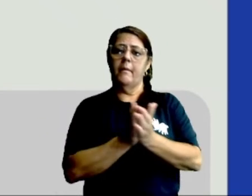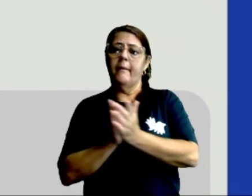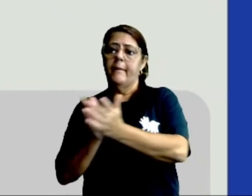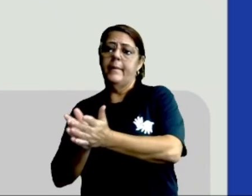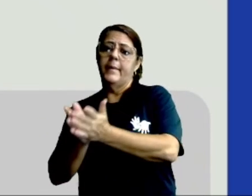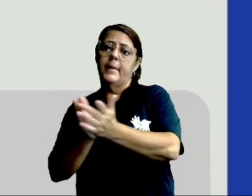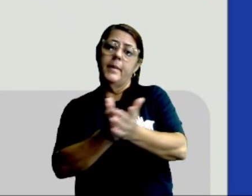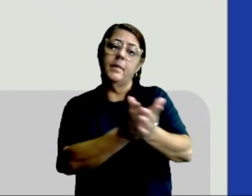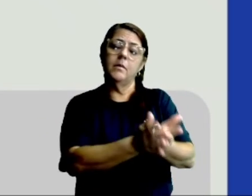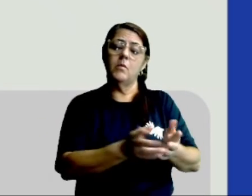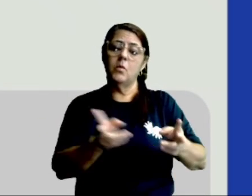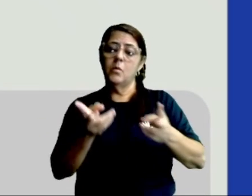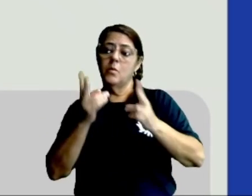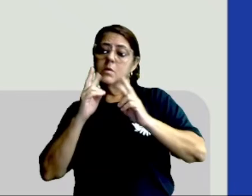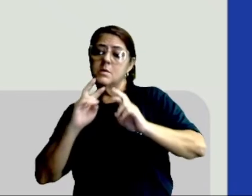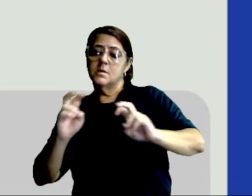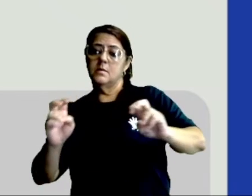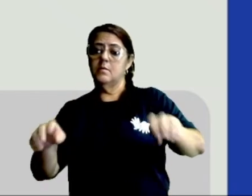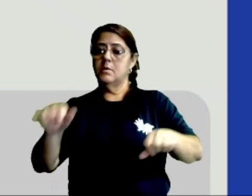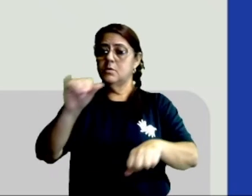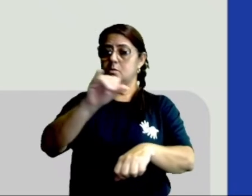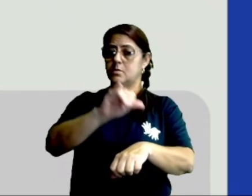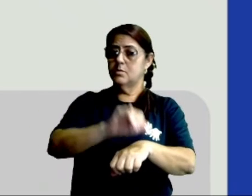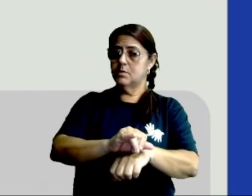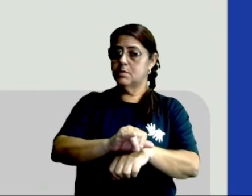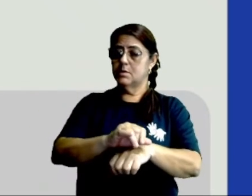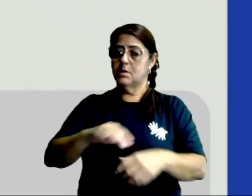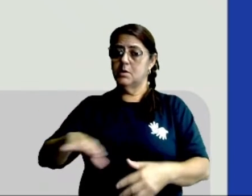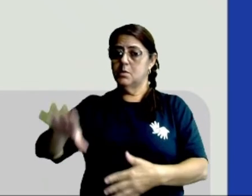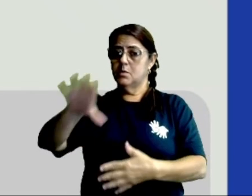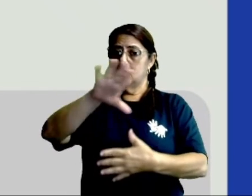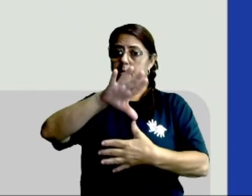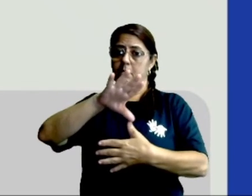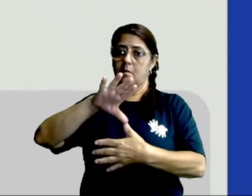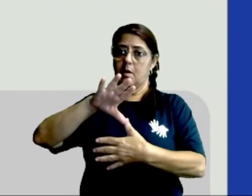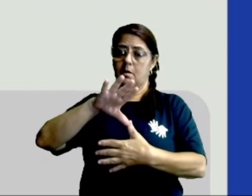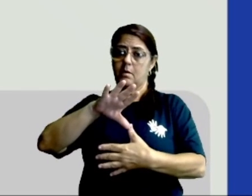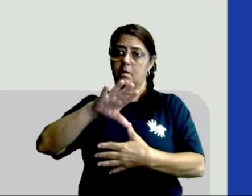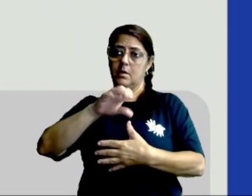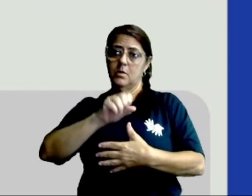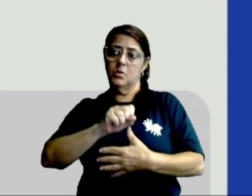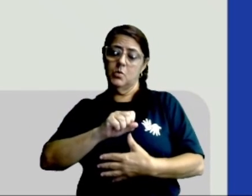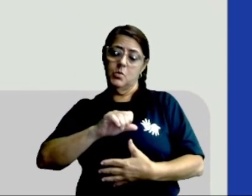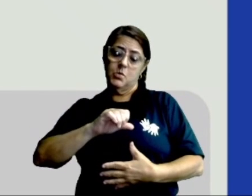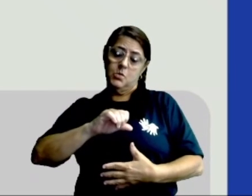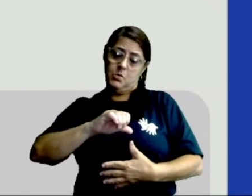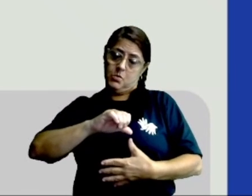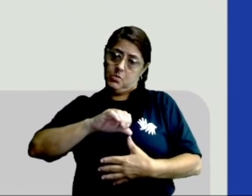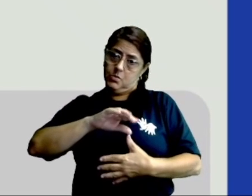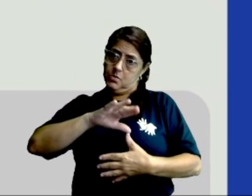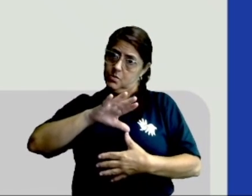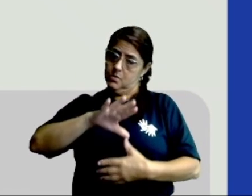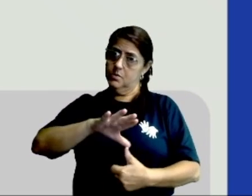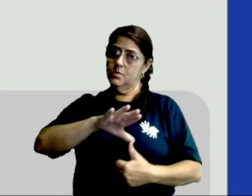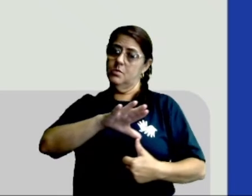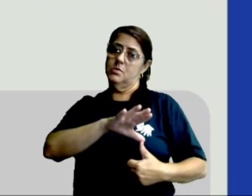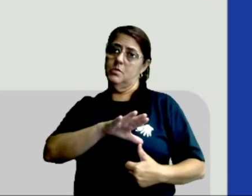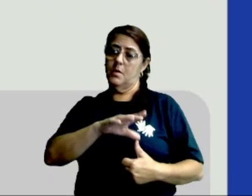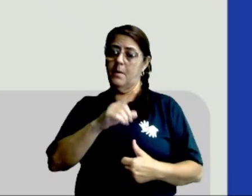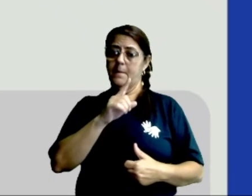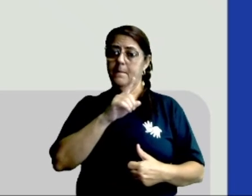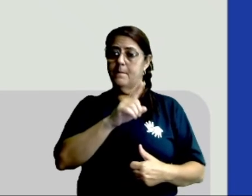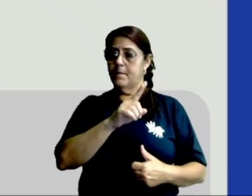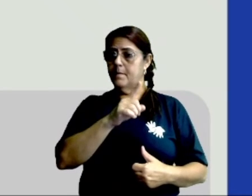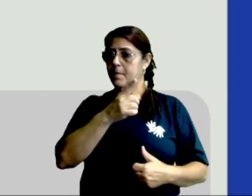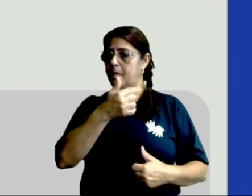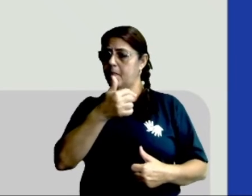E observando aqui no centro, nós vamos ver no centro da América do Sul, vamos ter aí populações de menos de 1 habitante, de